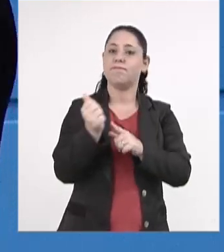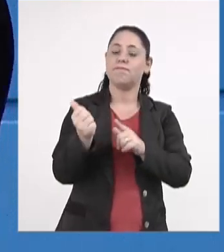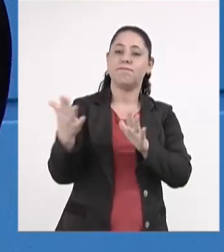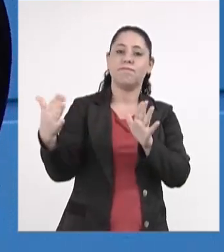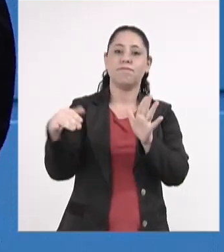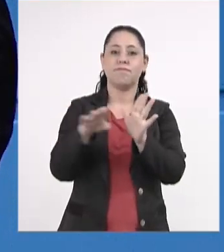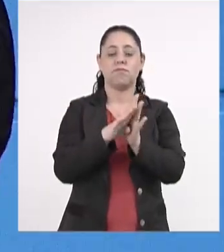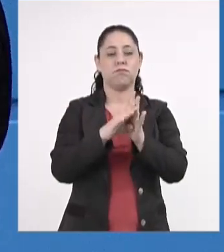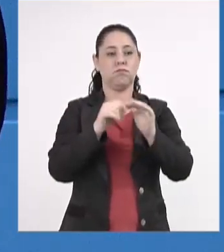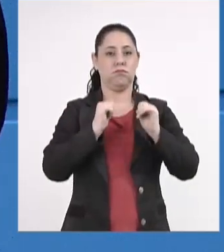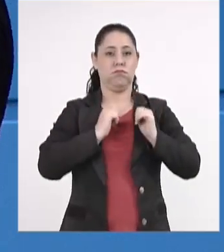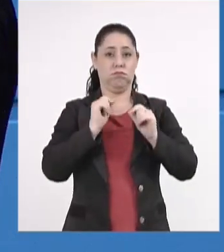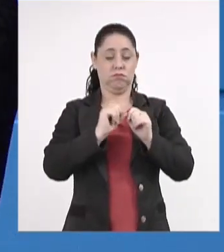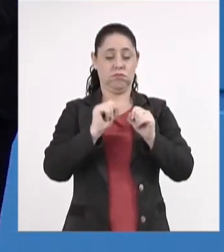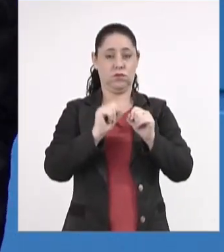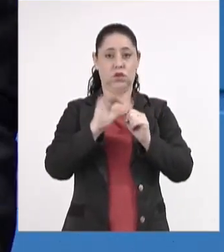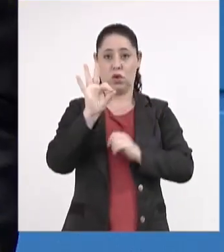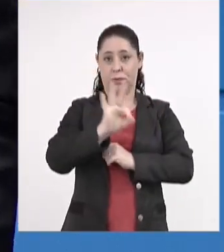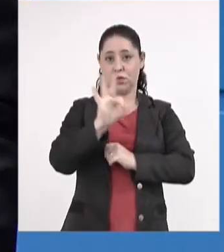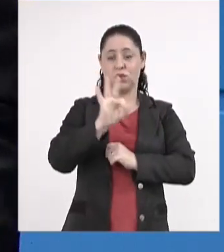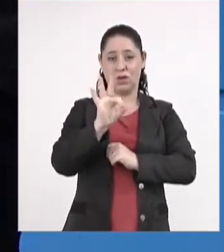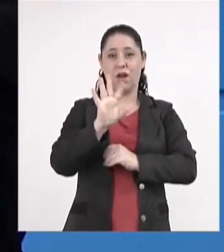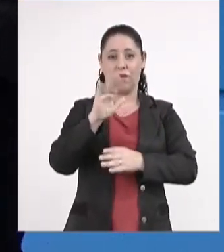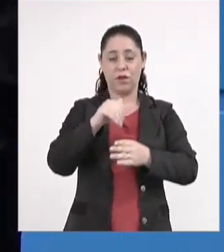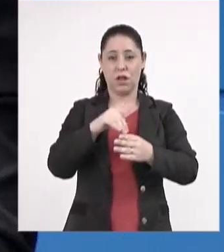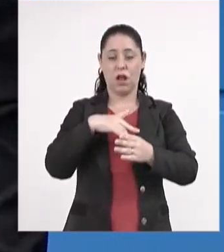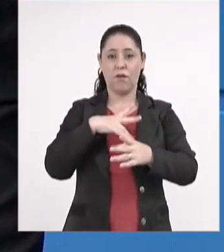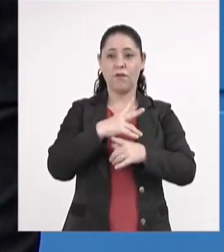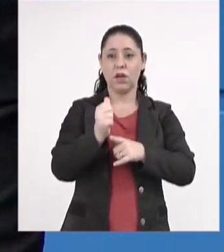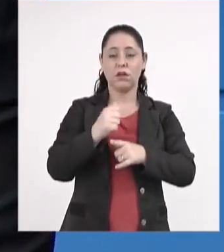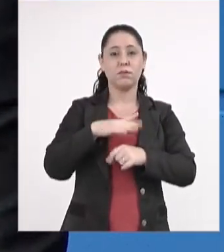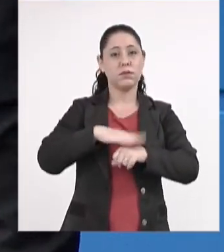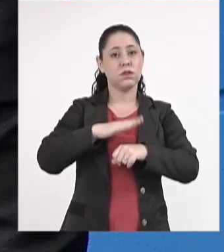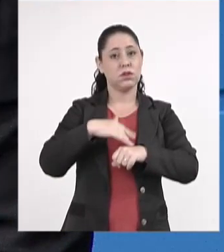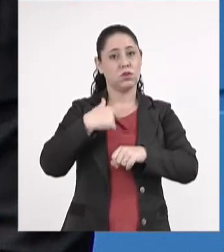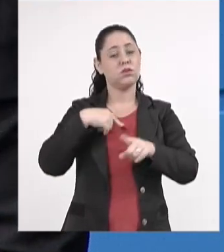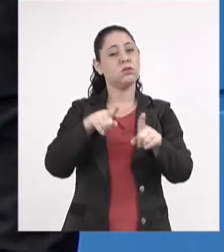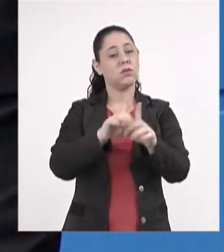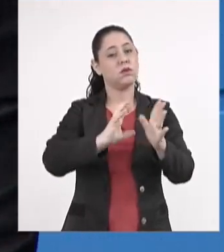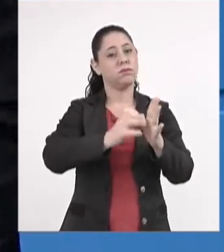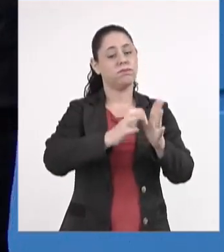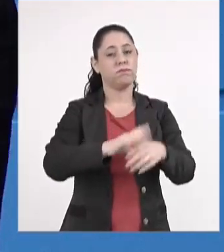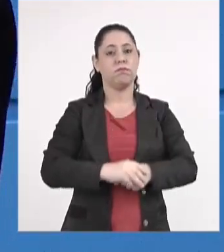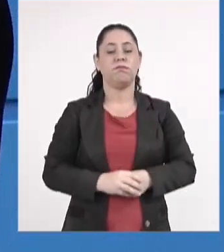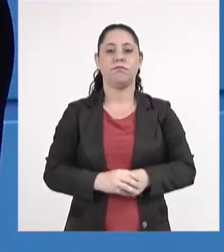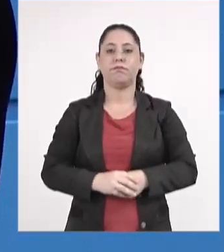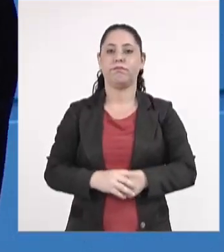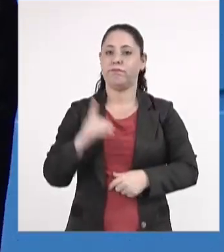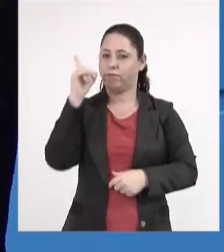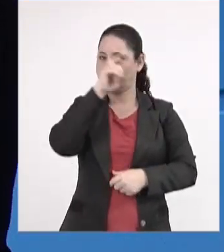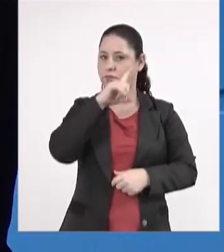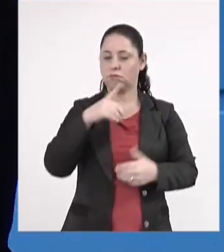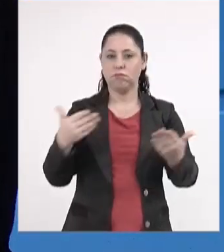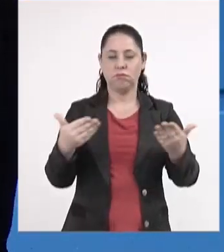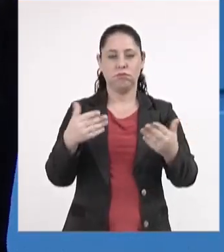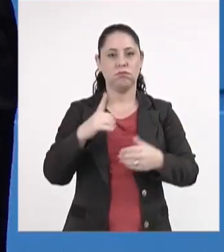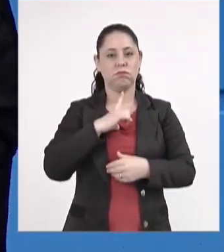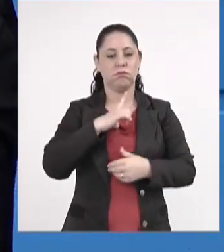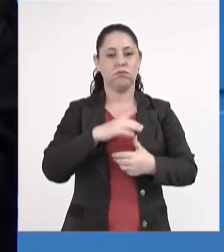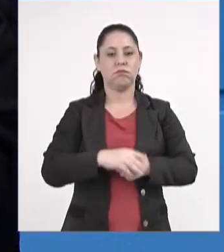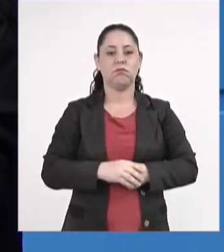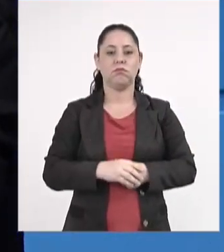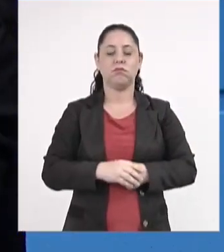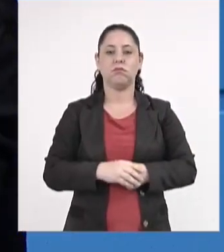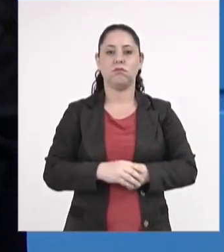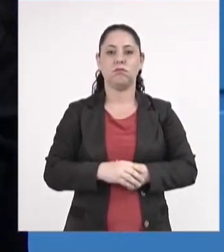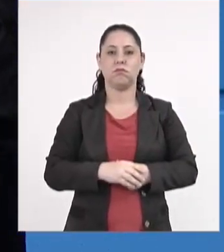com muita tranquilidade fazer o consciente tentar eleger não somente eu mas ele é mais parlamentar do nosso partido então a dificuldade que tem hoje e principalmente